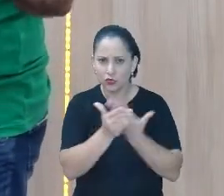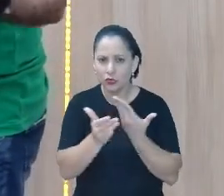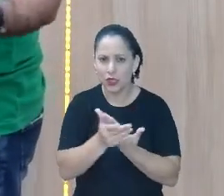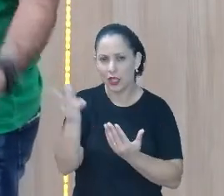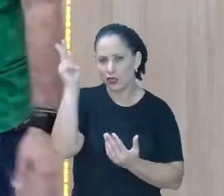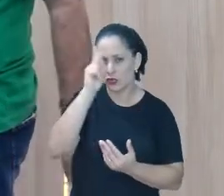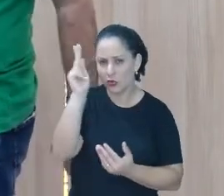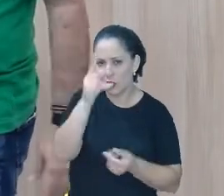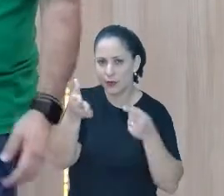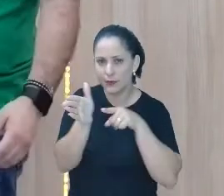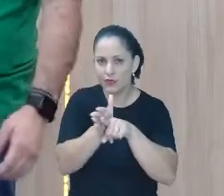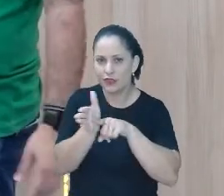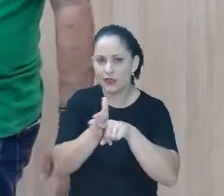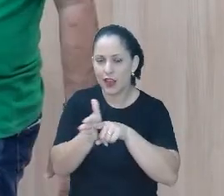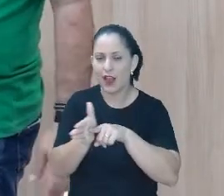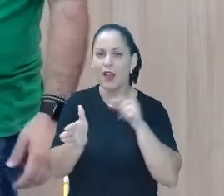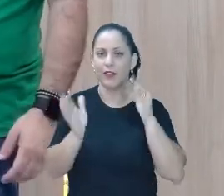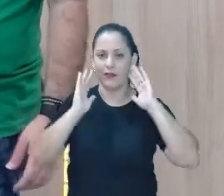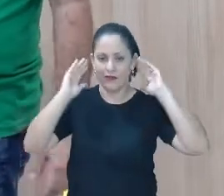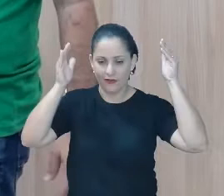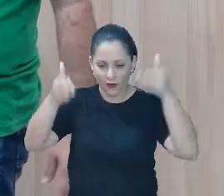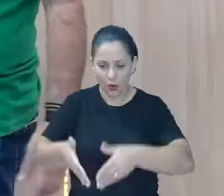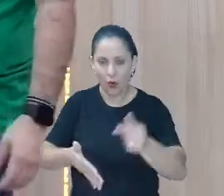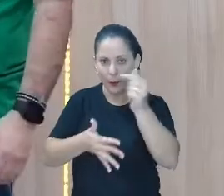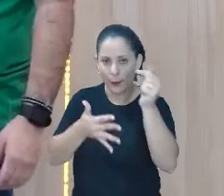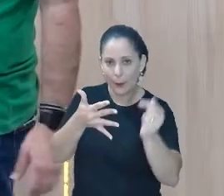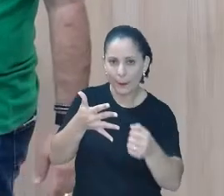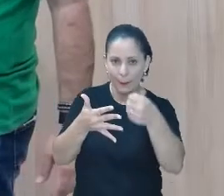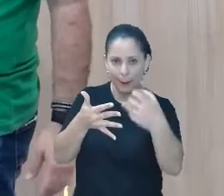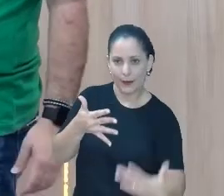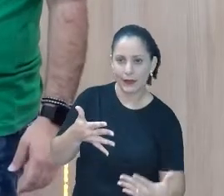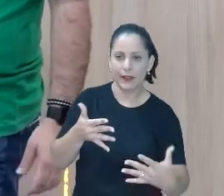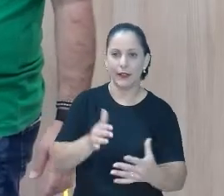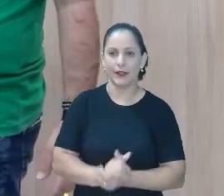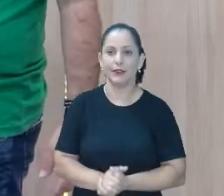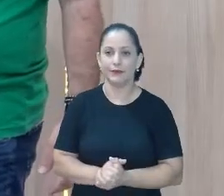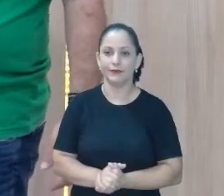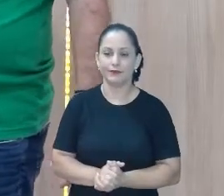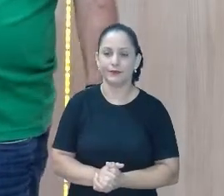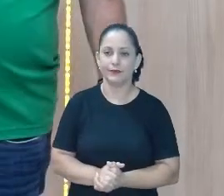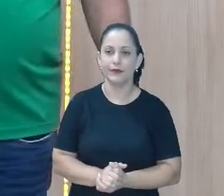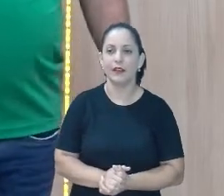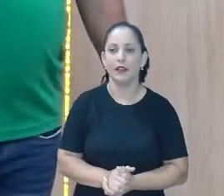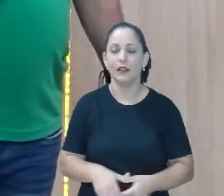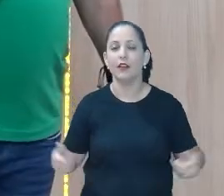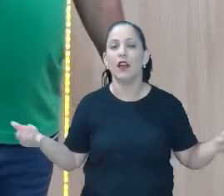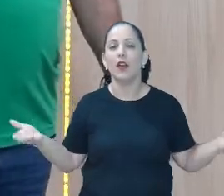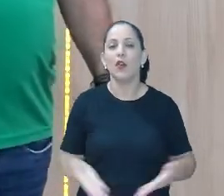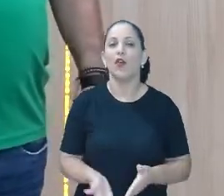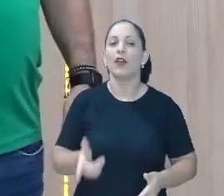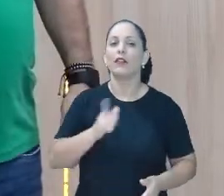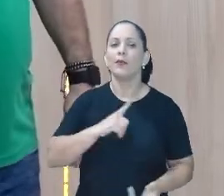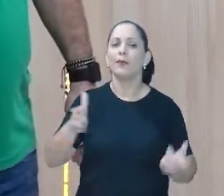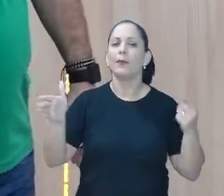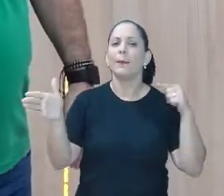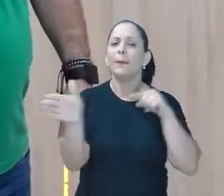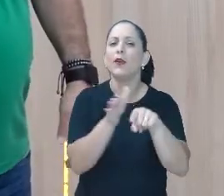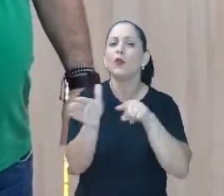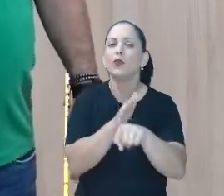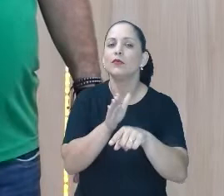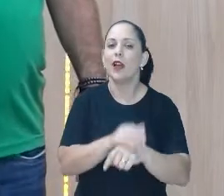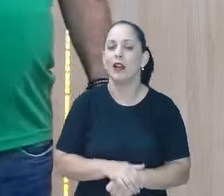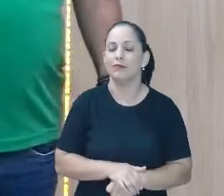essas questões, né? Então, mas aí a gente tem uma pergunta aqui para